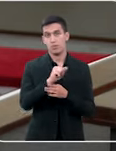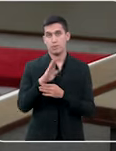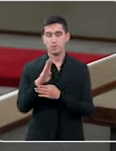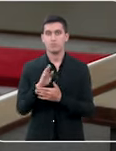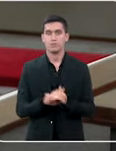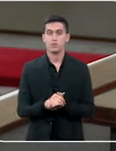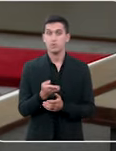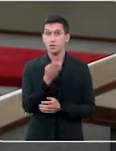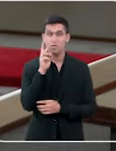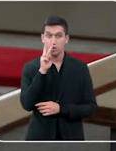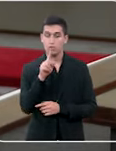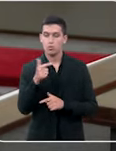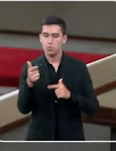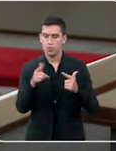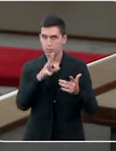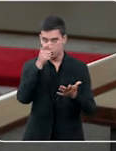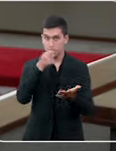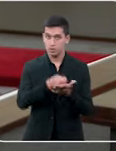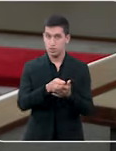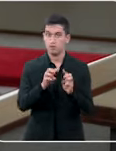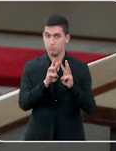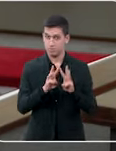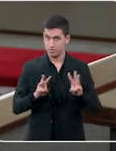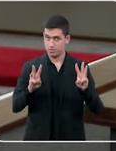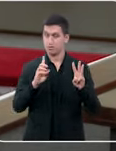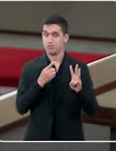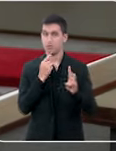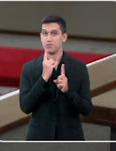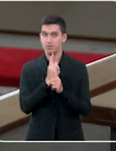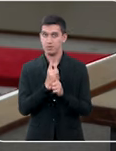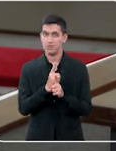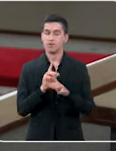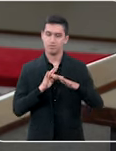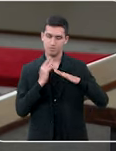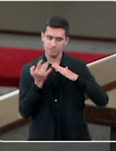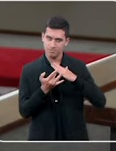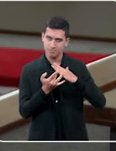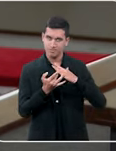físicas inscritas na OAB. Você confere outras notícias no